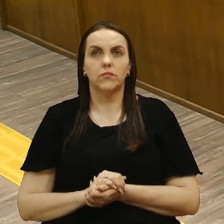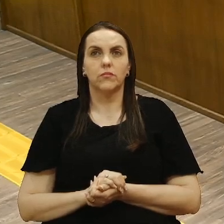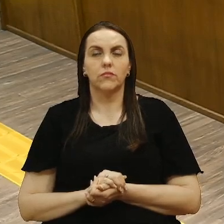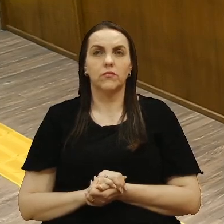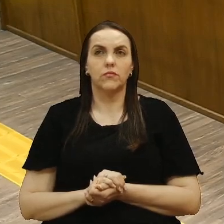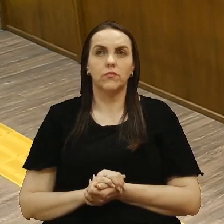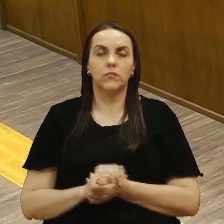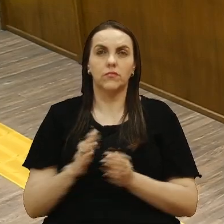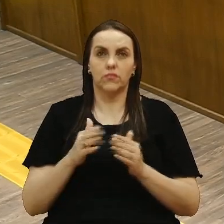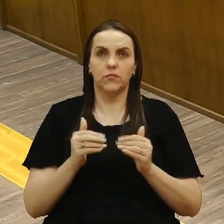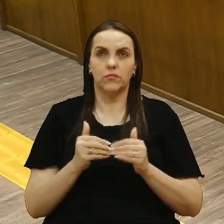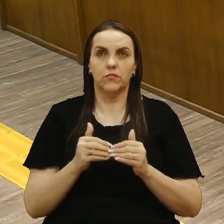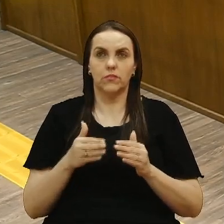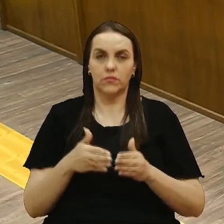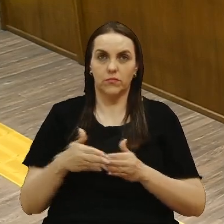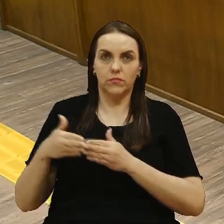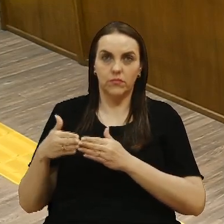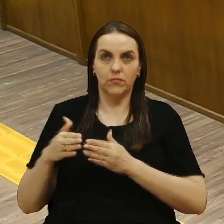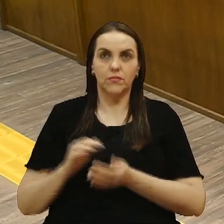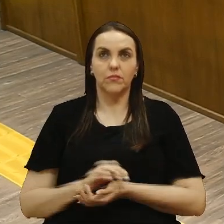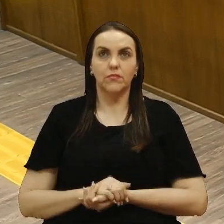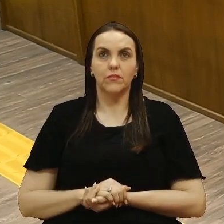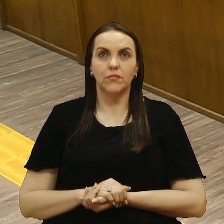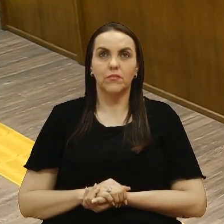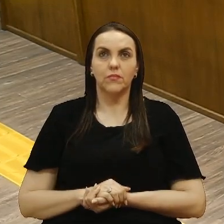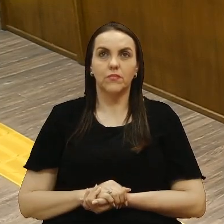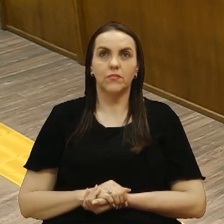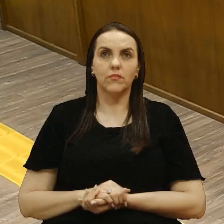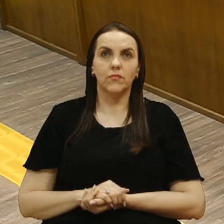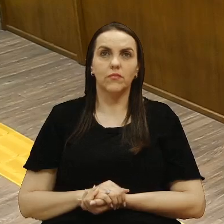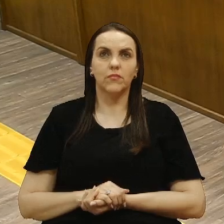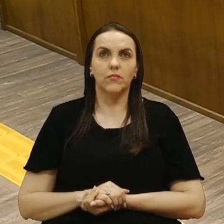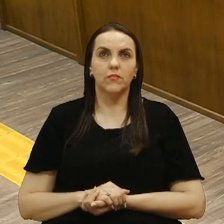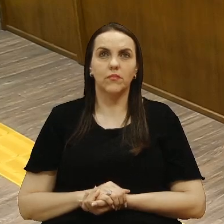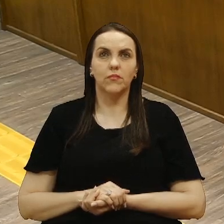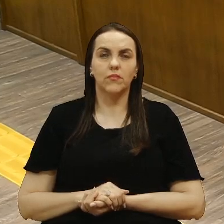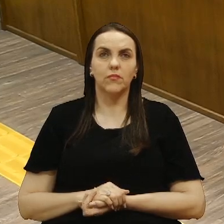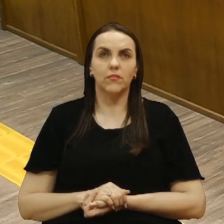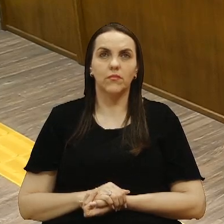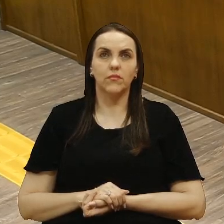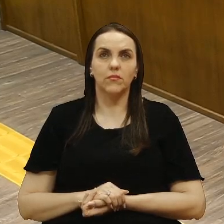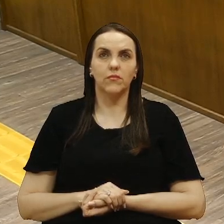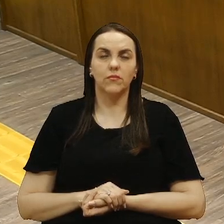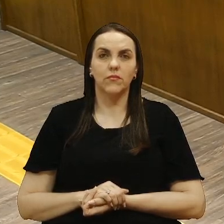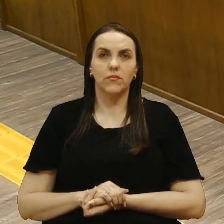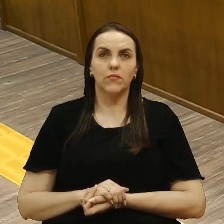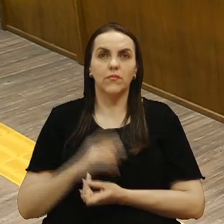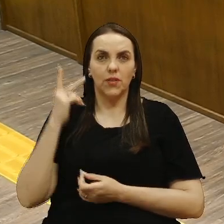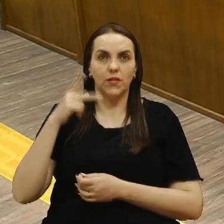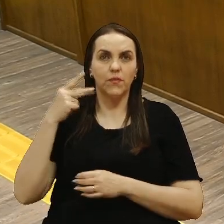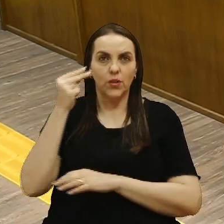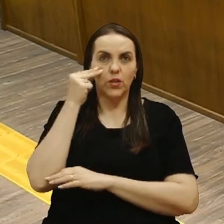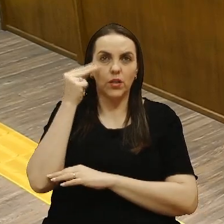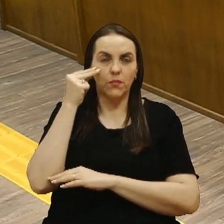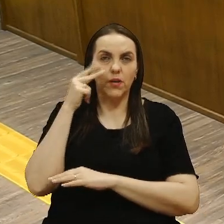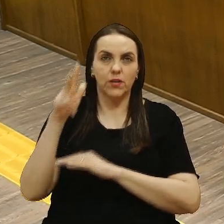E solicito uma parte. Peço uma parte, Vereador quando Libardi, da oportuno. tribuna. De imediato, vereador Lucas.